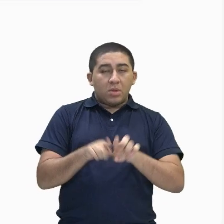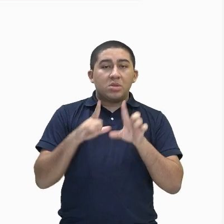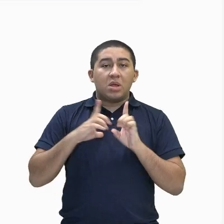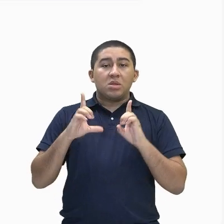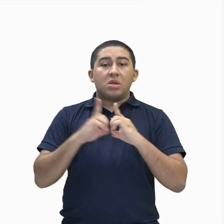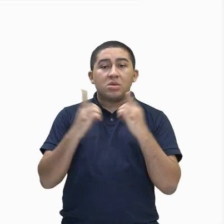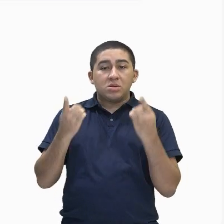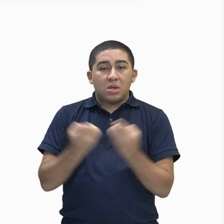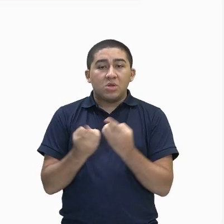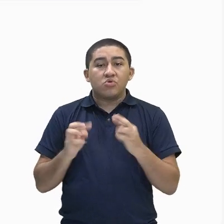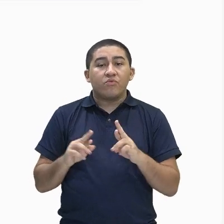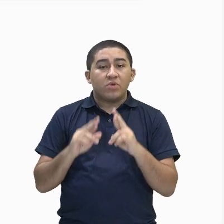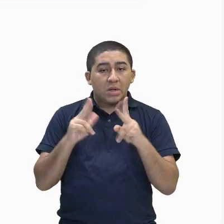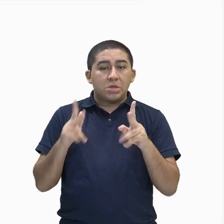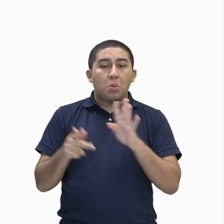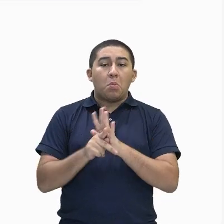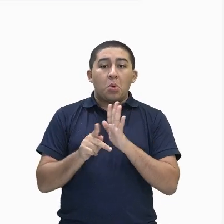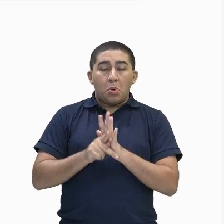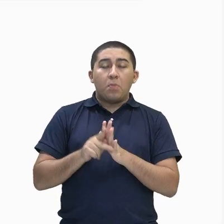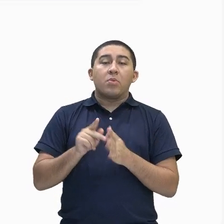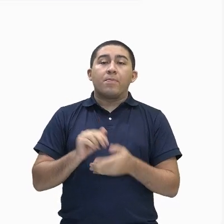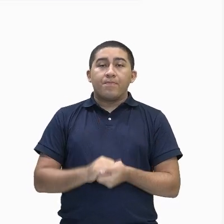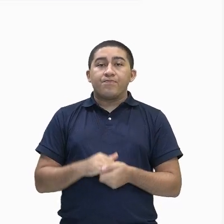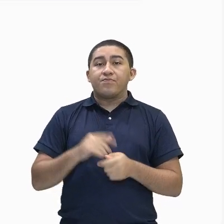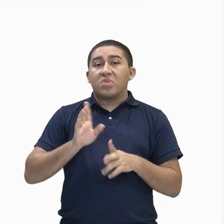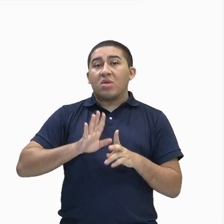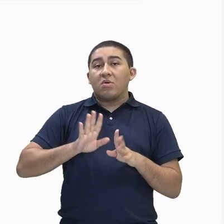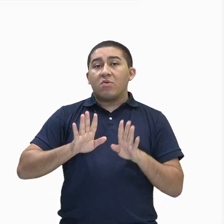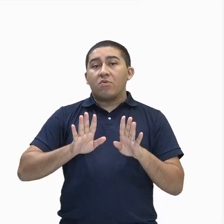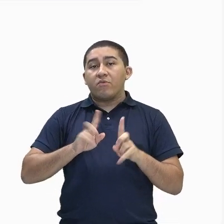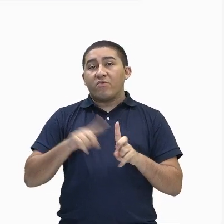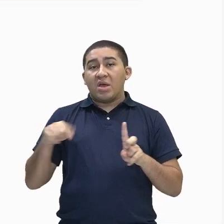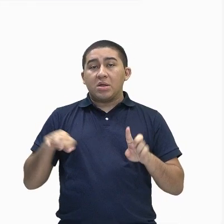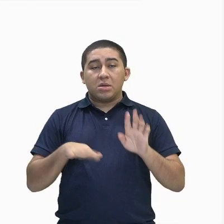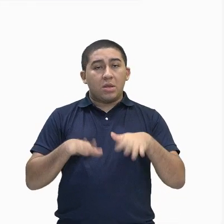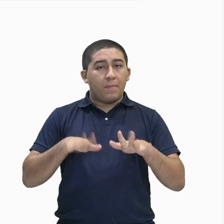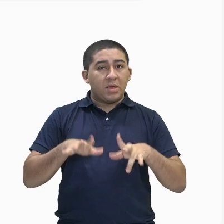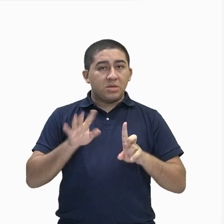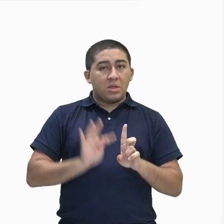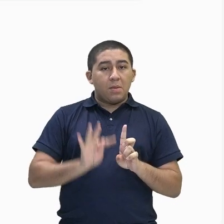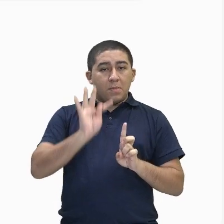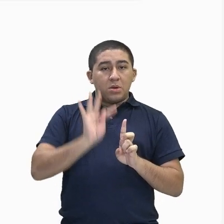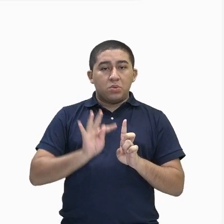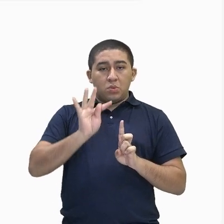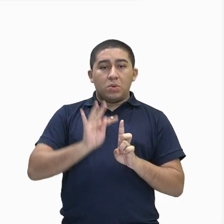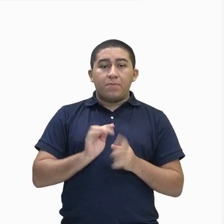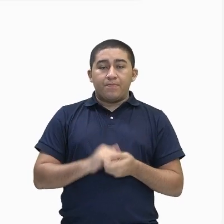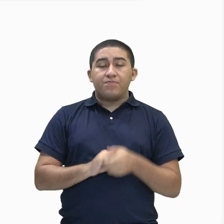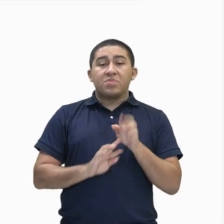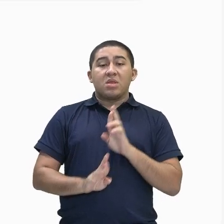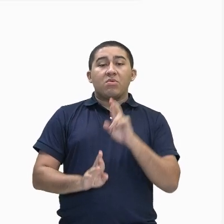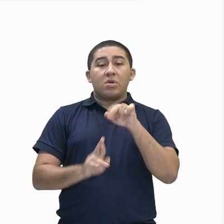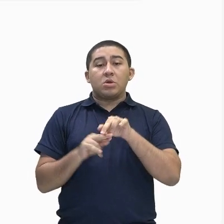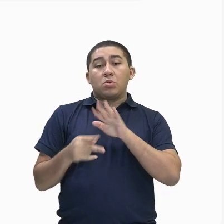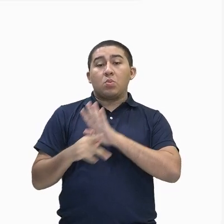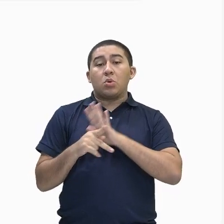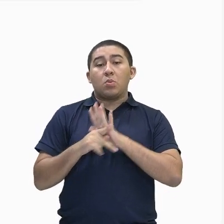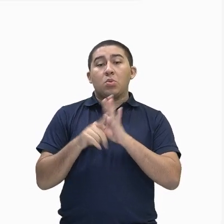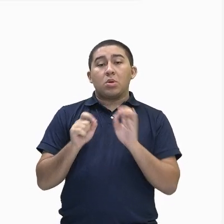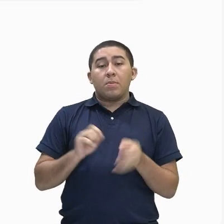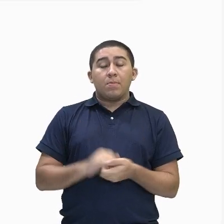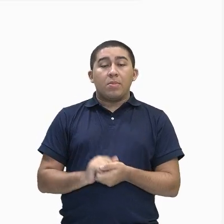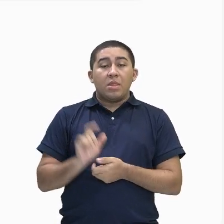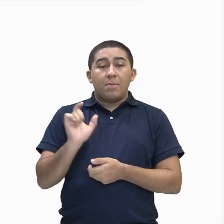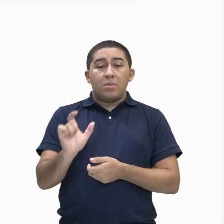da água do mar, que variam conforme a temperatura. Então, temperatura está relacionada ao termo